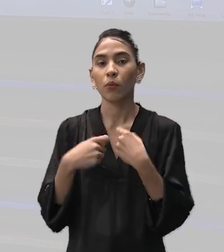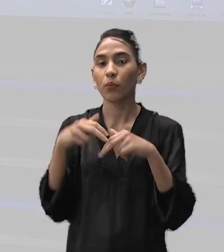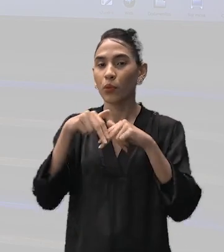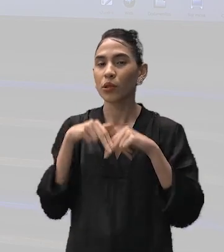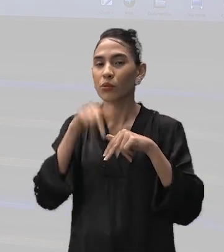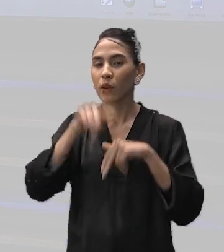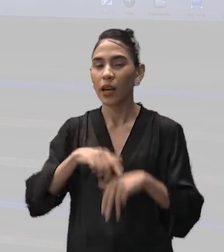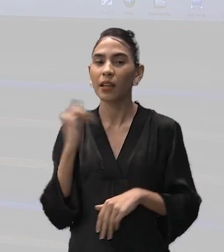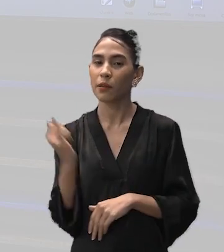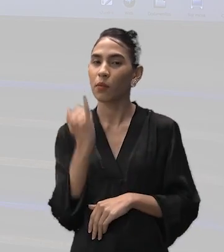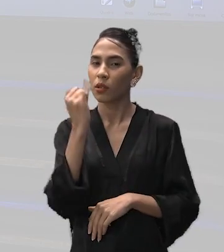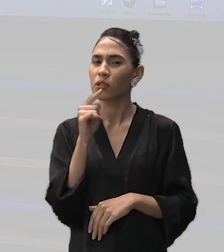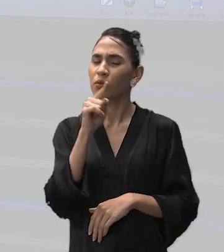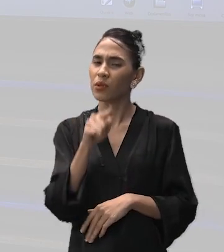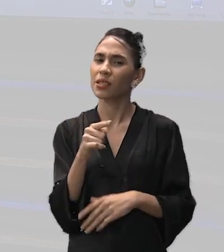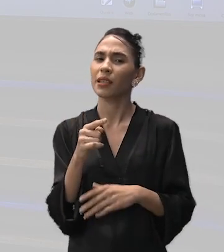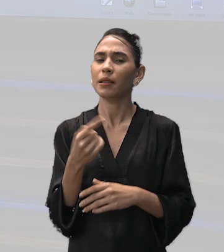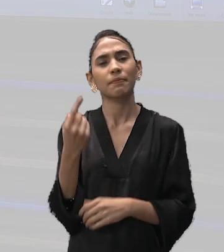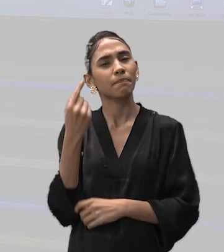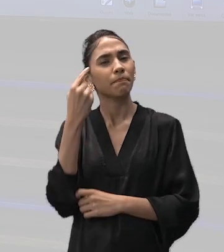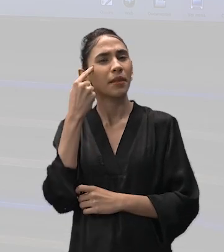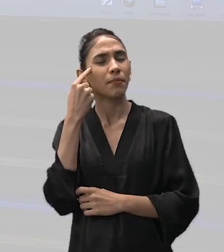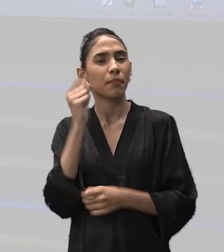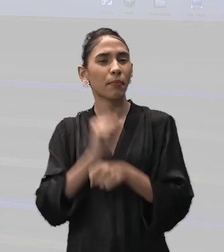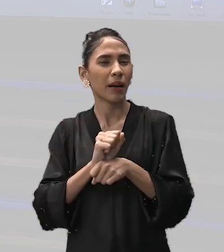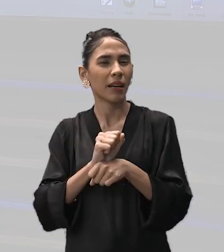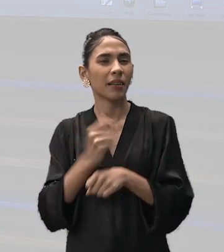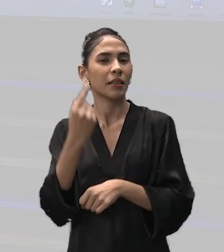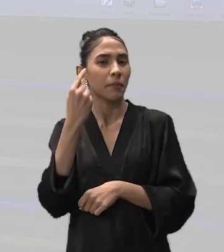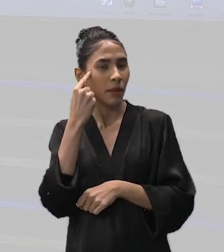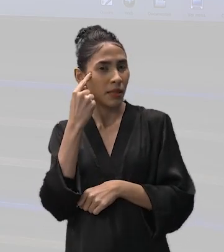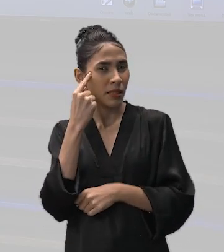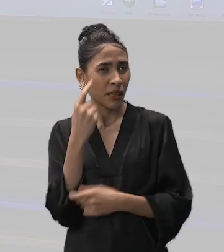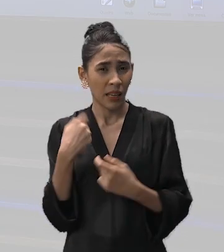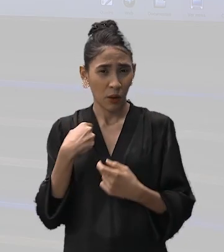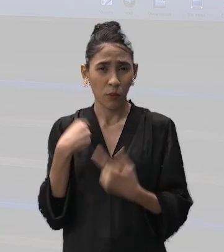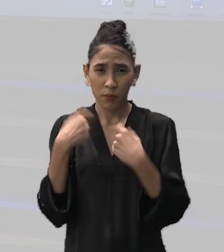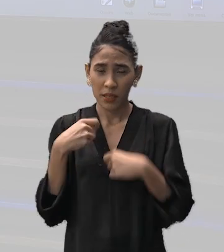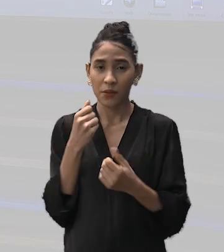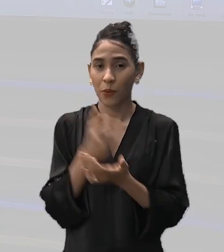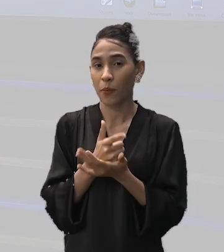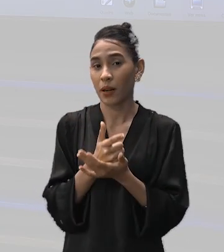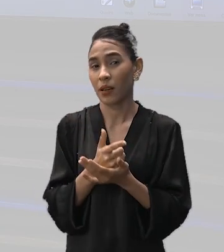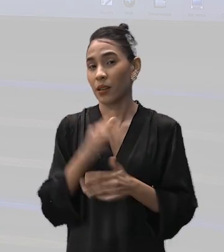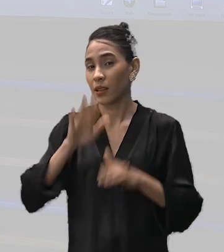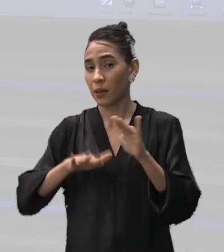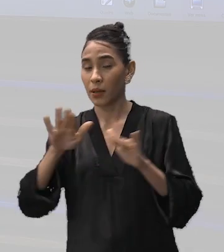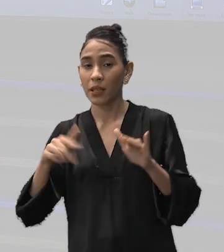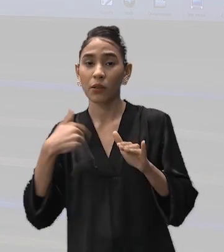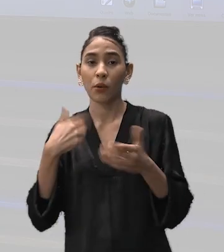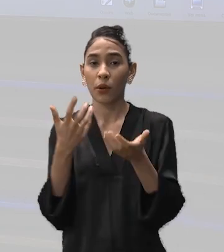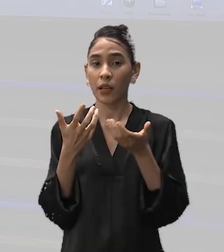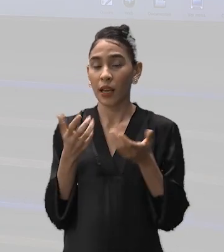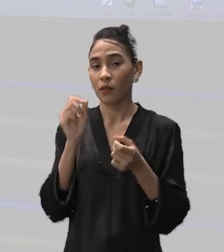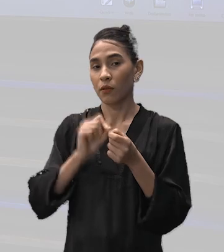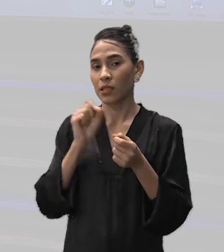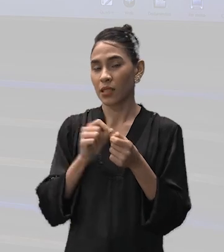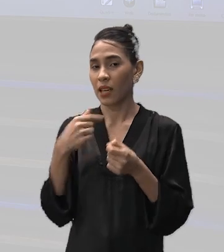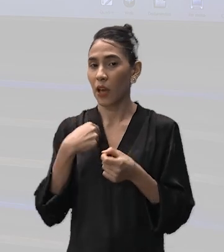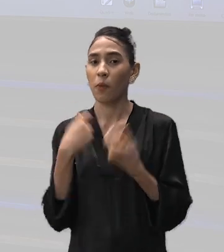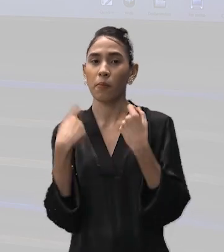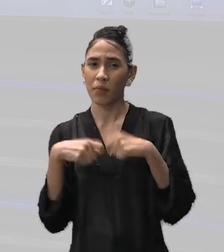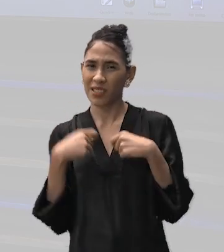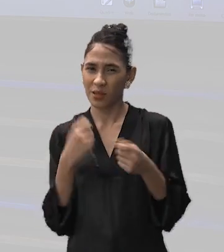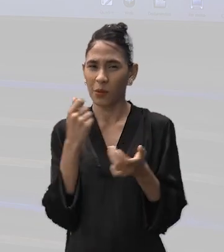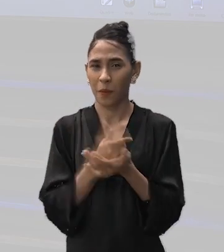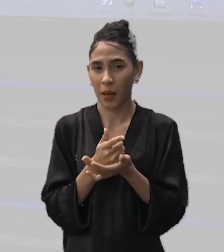importante você também fazer essa análise. É necessário comprar, né? Então, dependendo do que eu quero fazer, eu preciso comprar